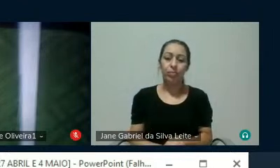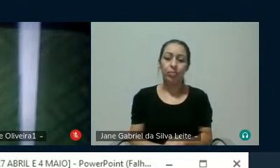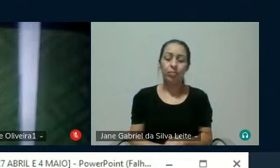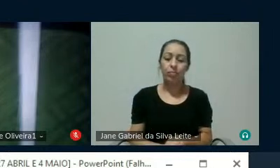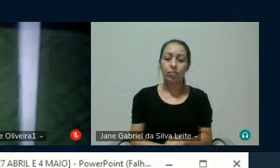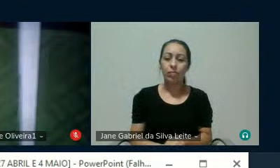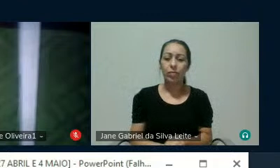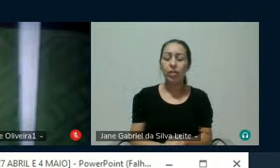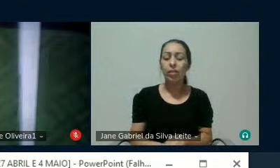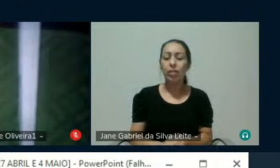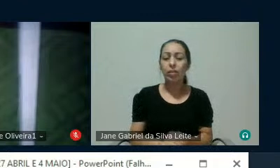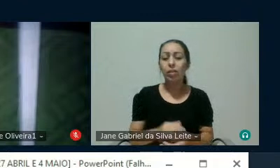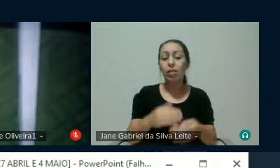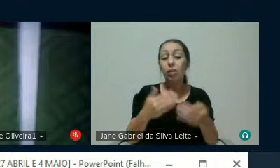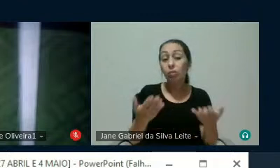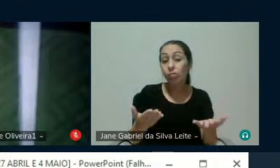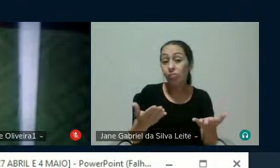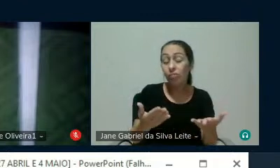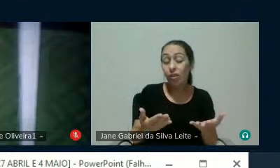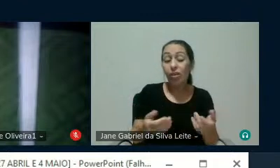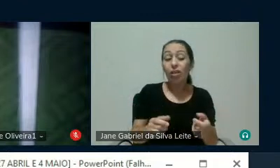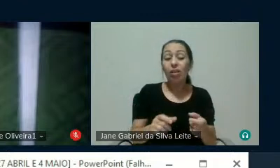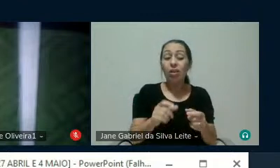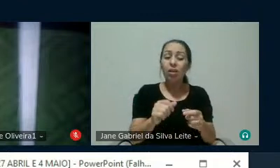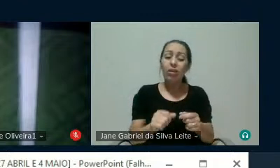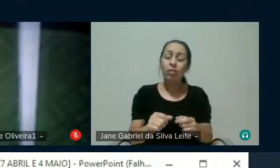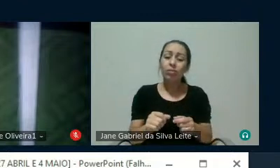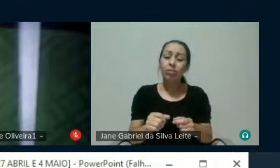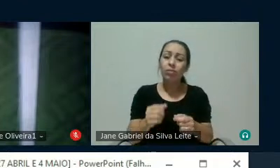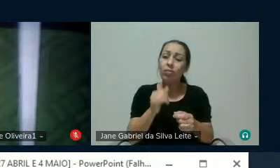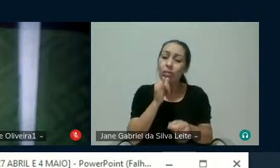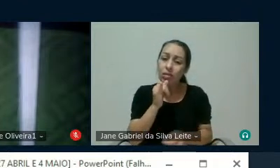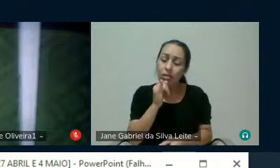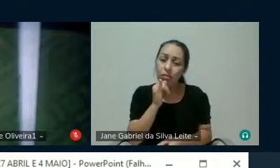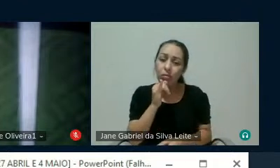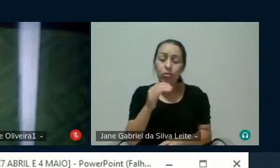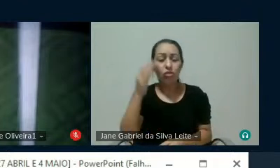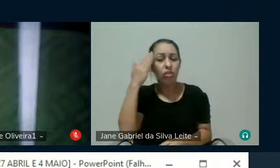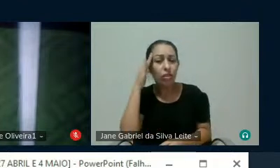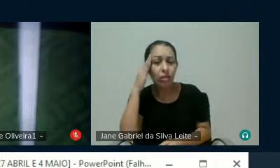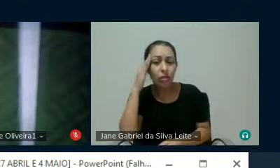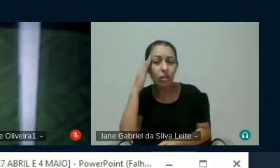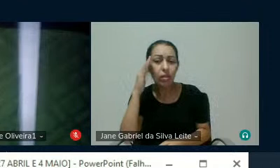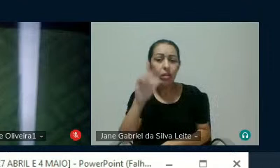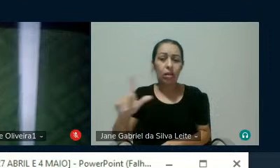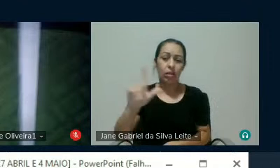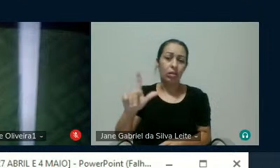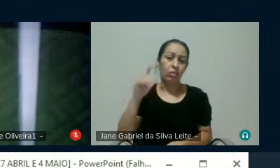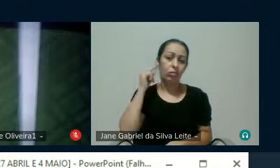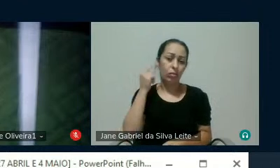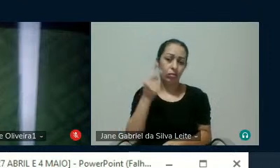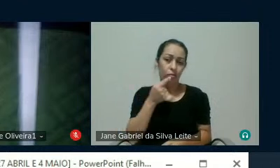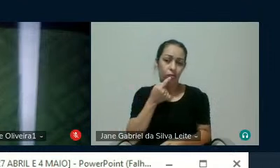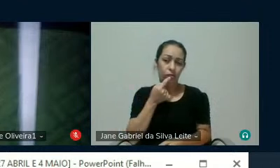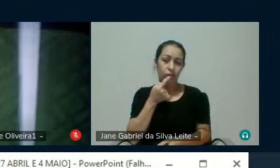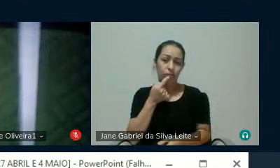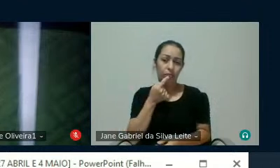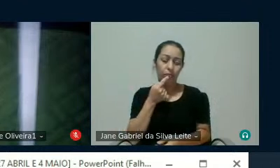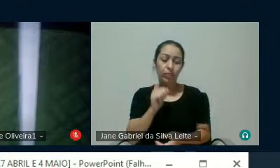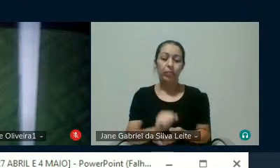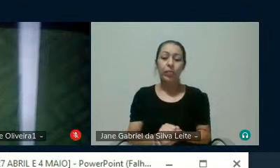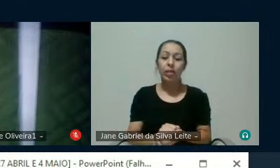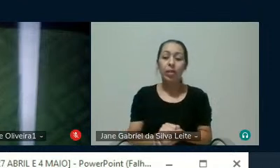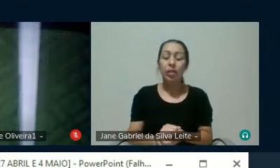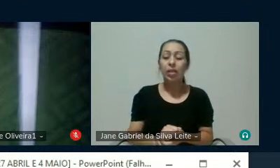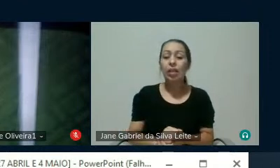entender literatura surda. E aqui nós temos as primeiras produções de literatura surda, então, a história da Cinderela